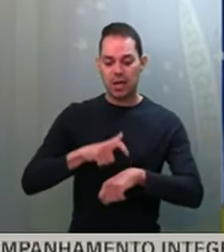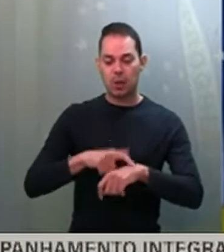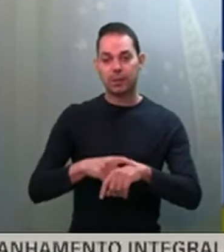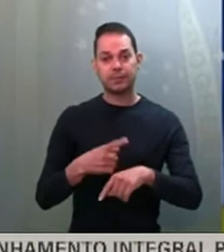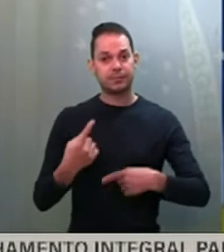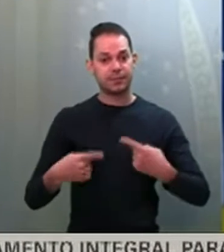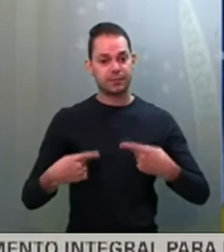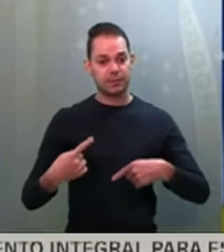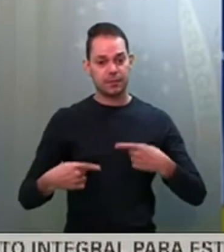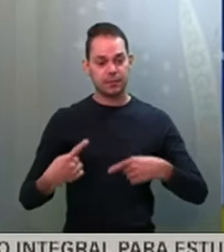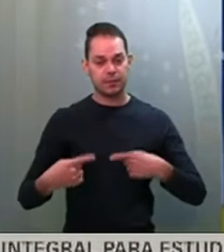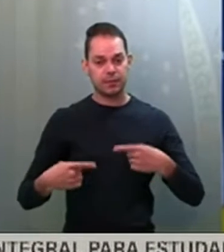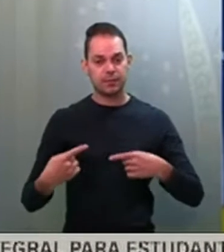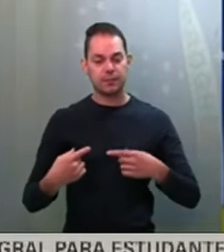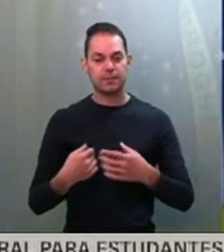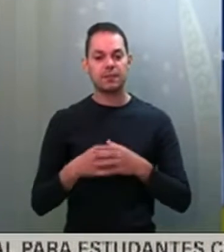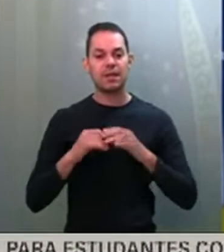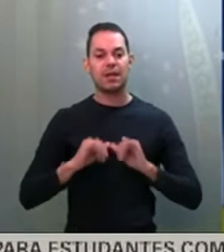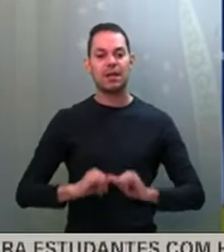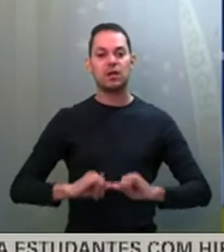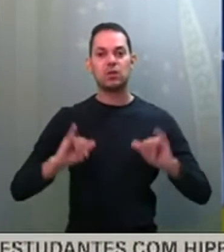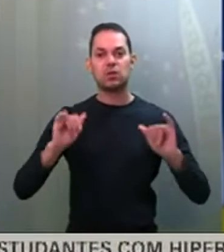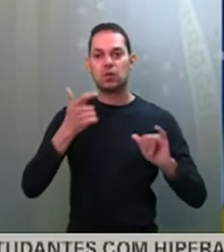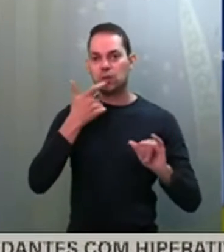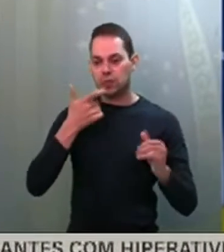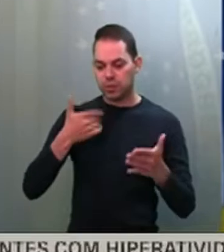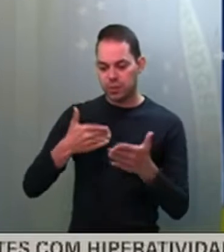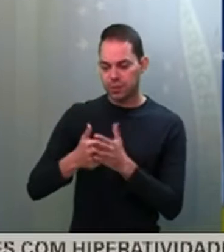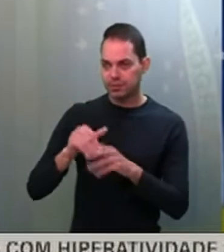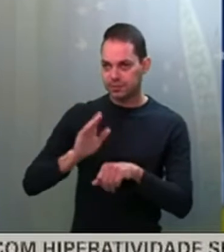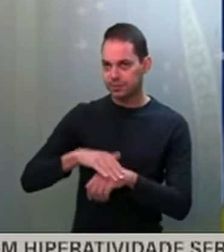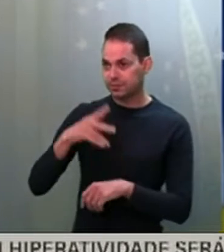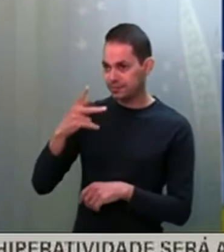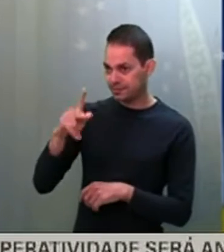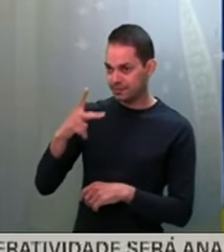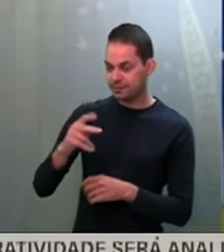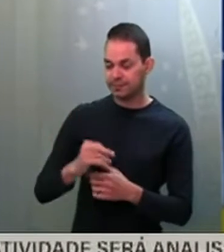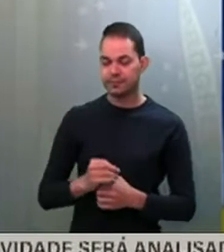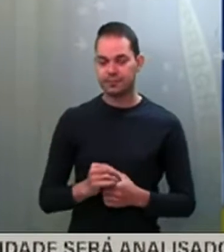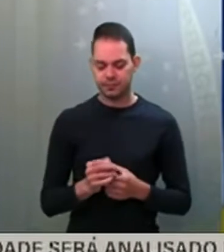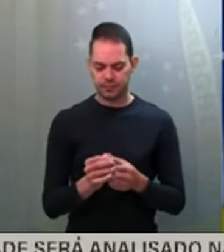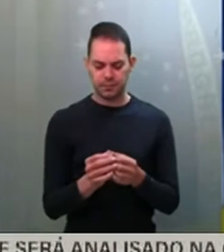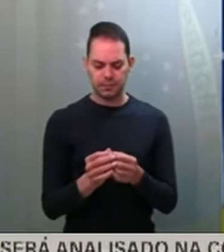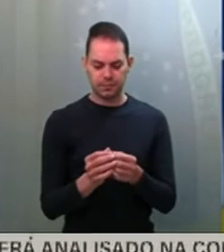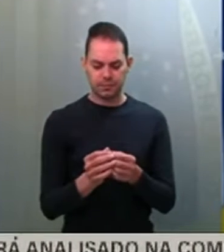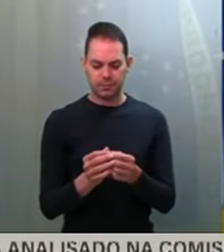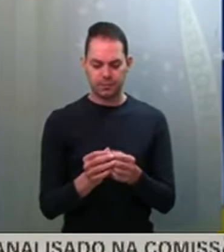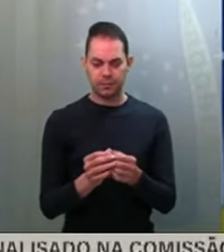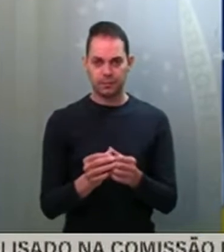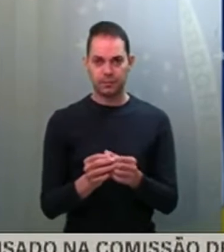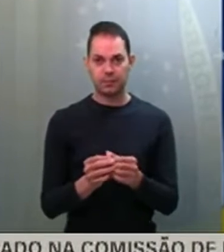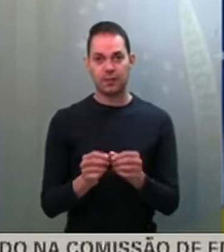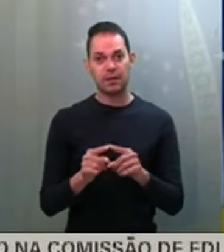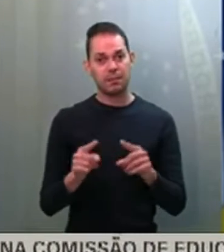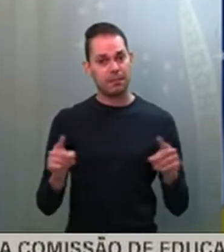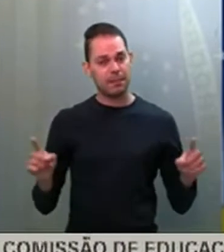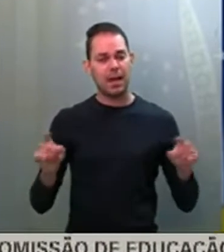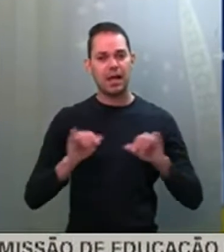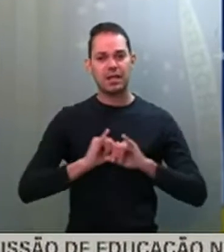que será anunciada daqui a pouco por vossa excelência mas aproveite para antecipar